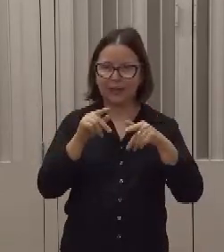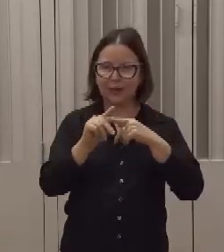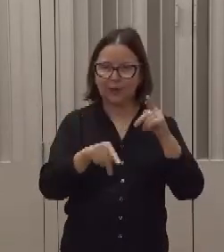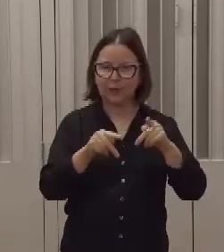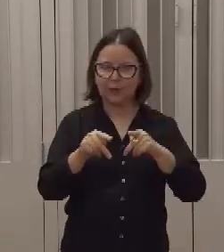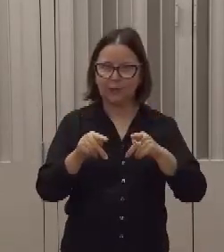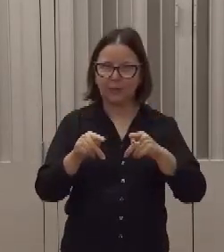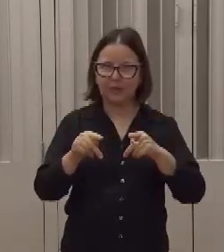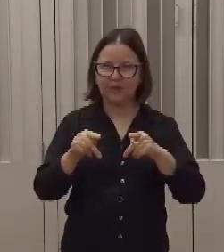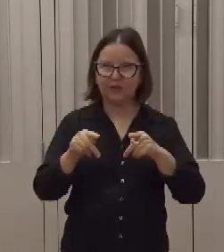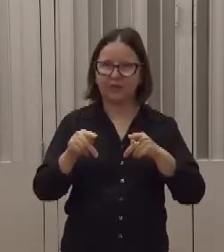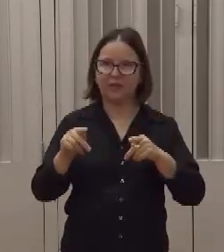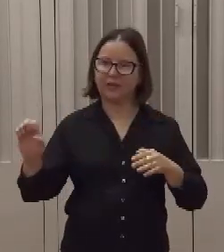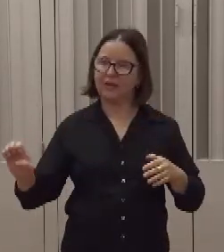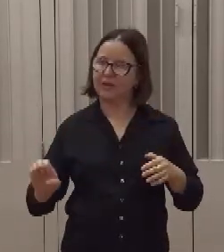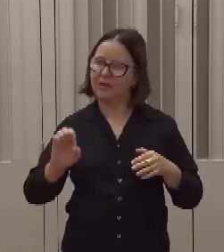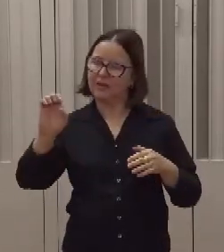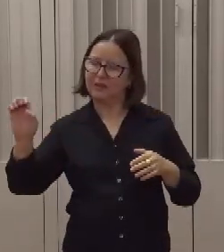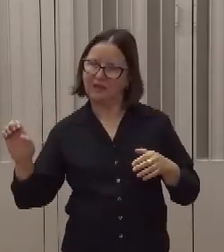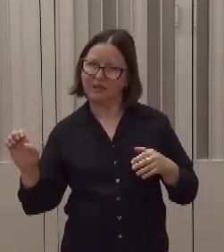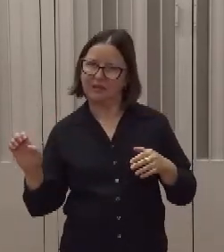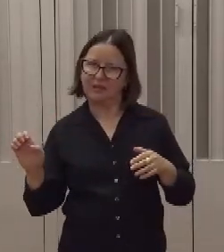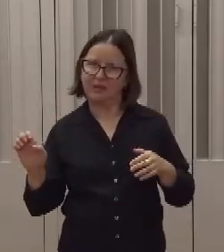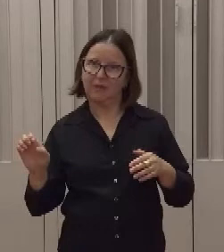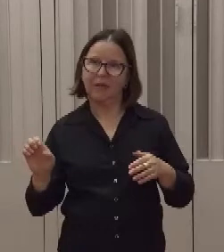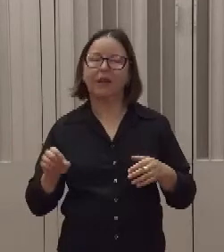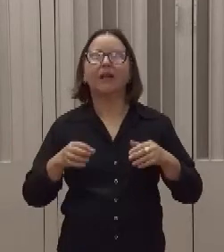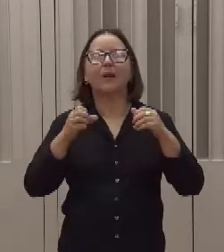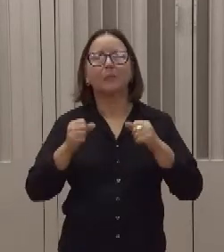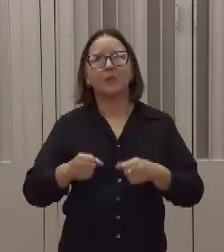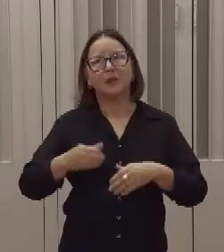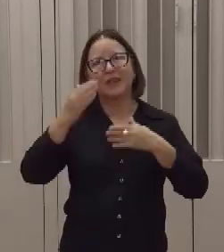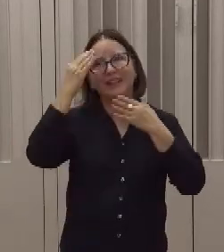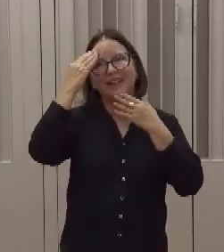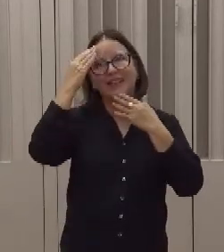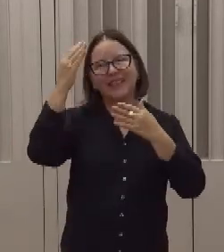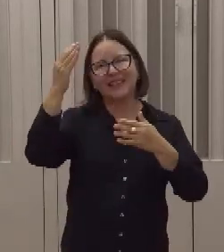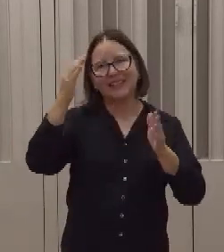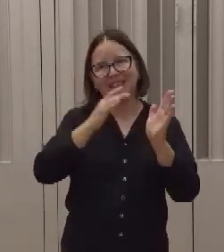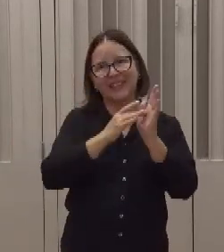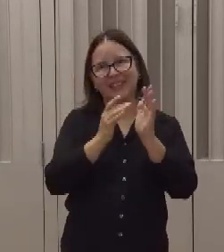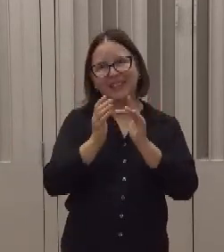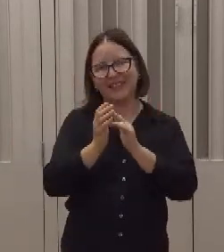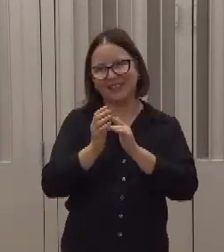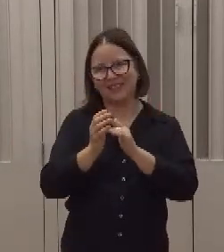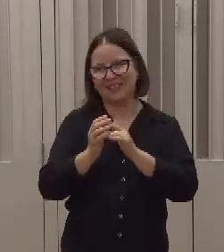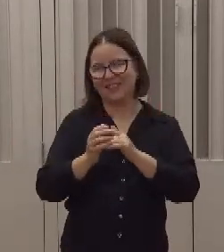videochamada, a gente pode agradecer a Jesus por conta disso.